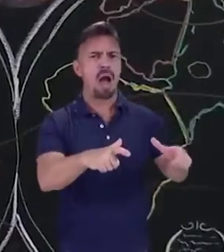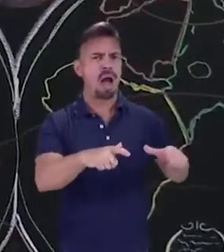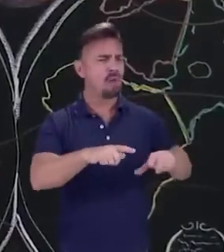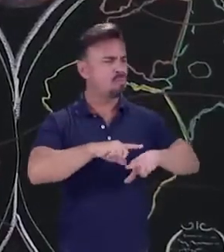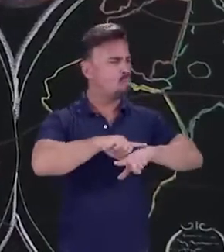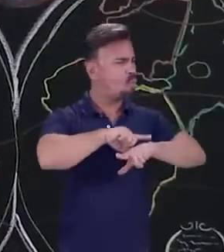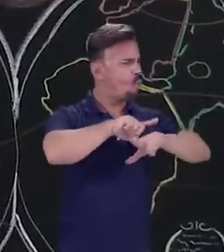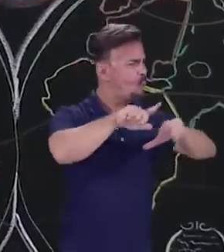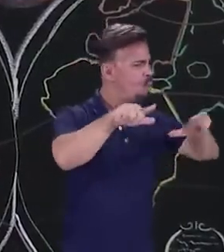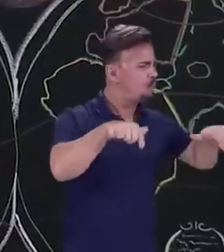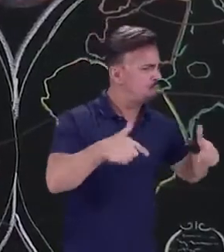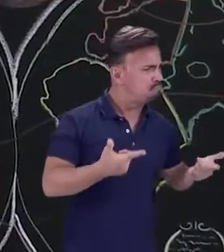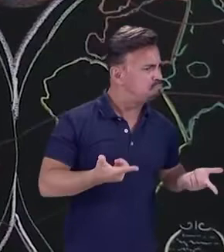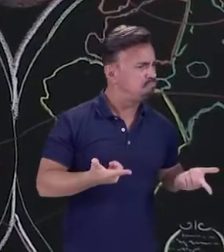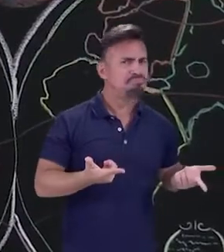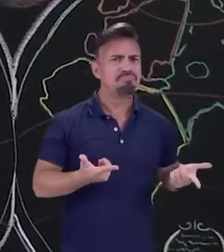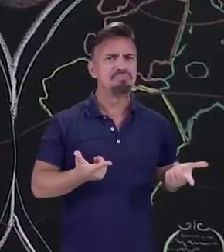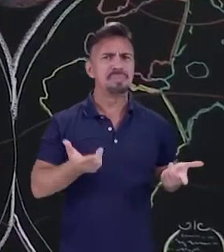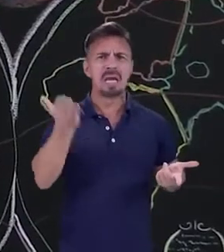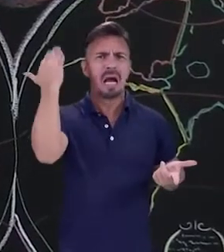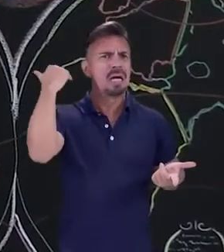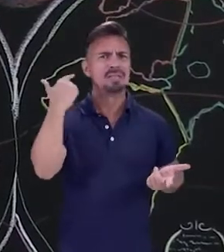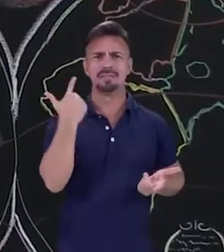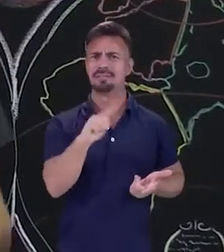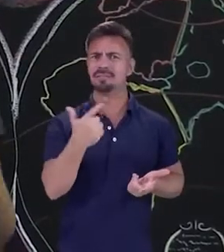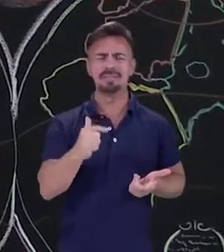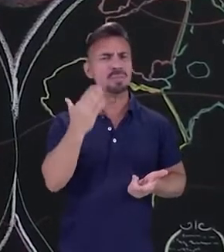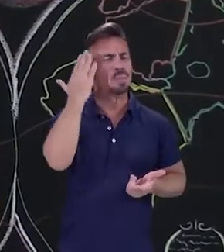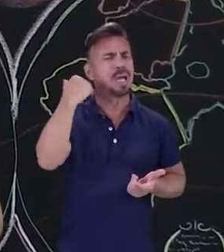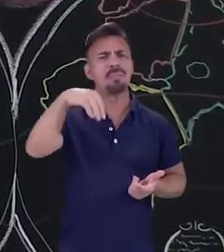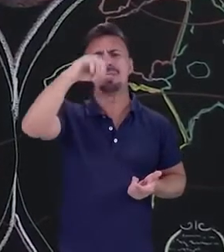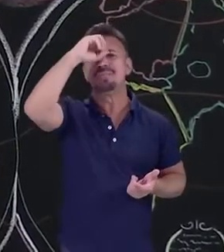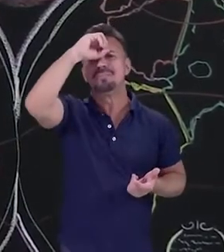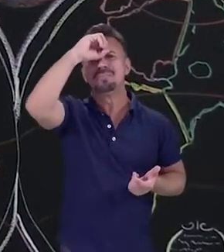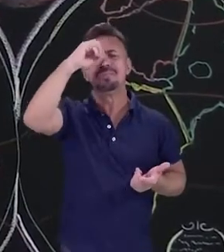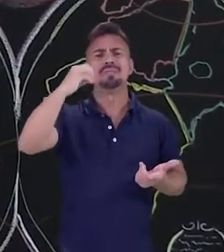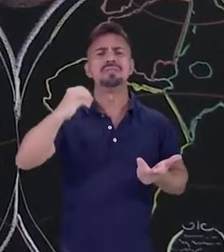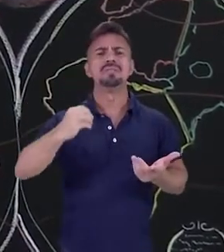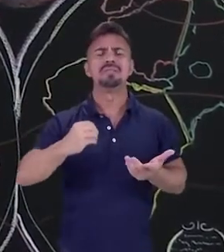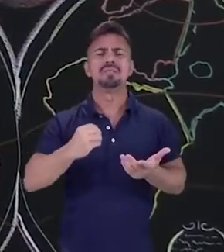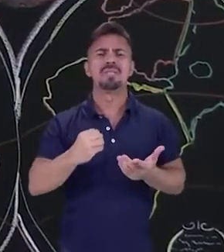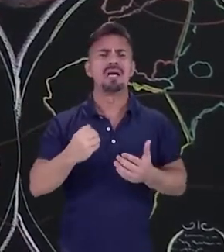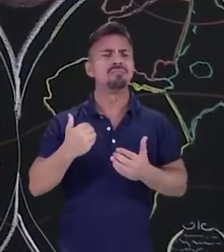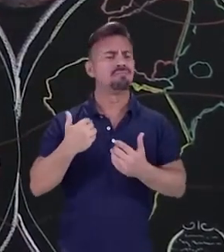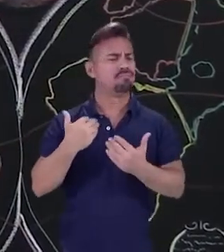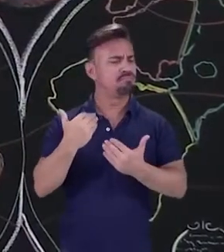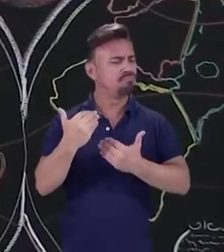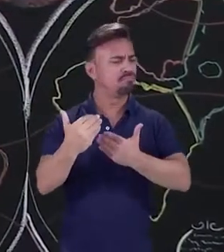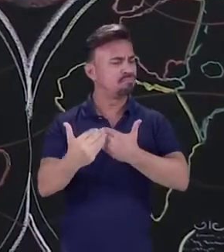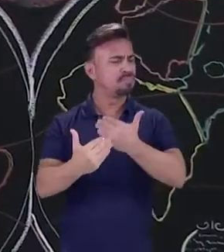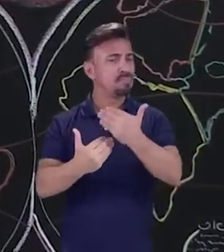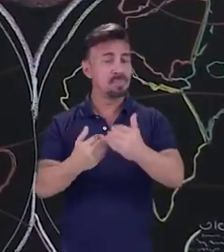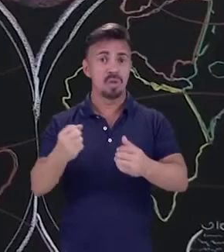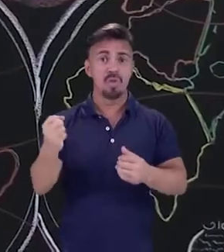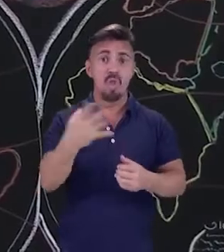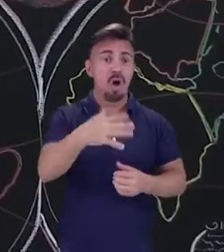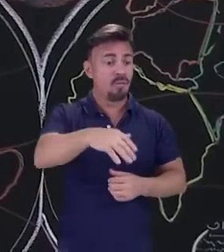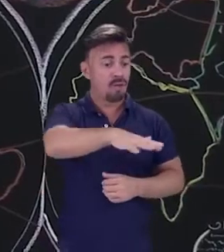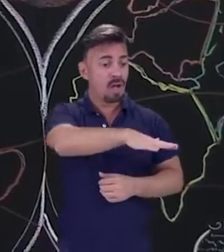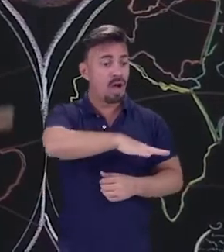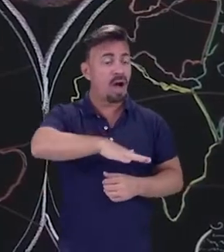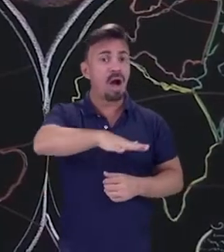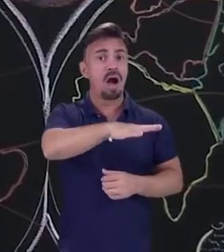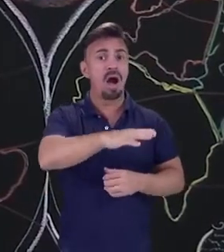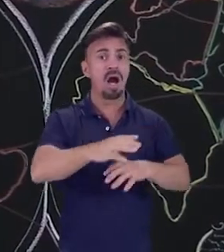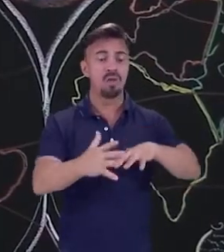roteiro, toda uma área do planeta que não se sabia. Então se convencionou aos poucos que essa nova área seria